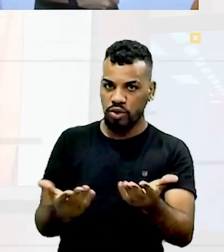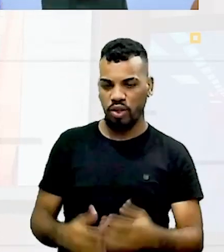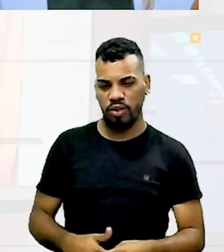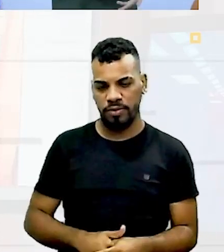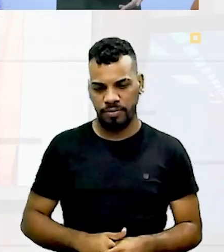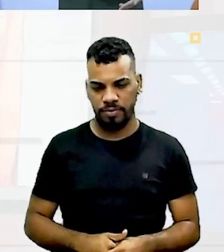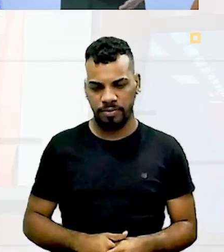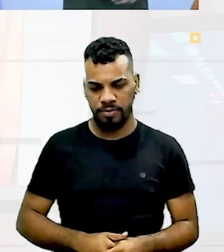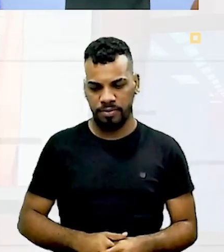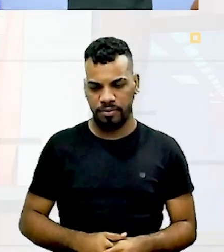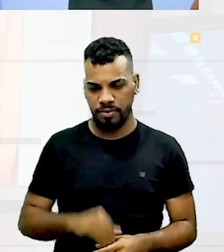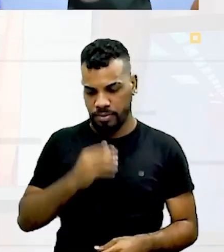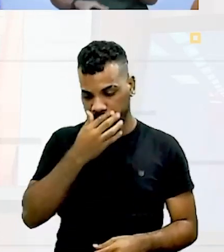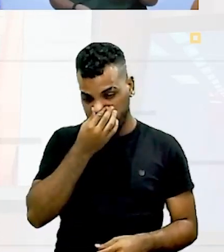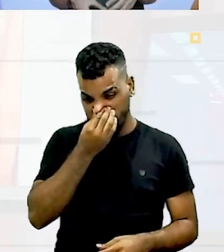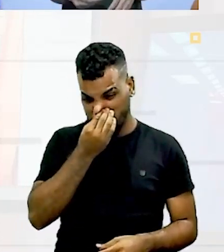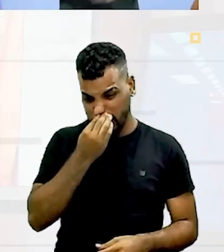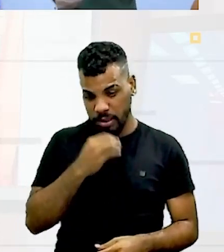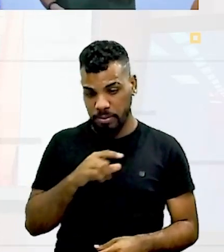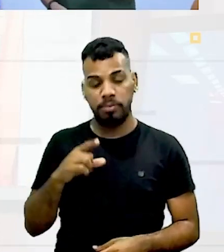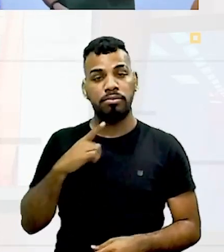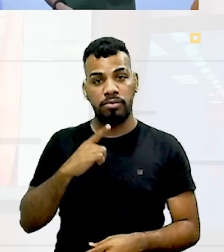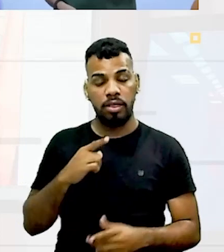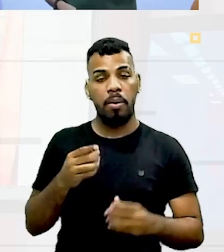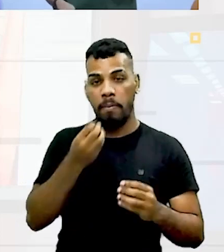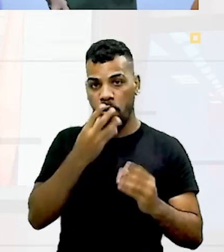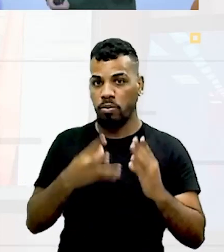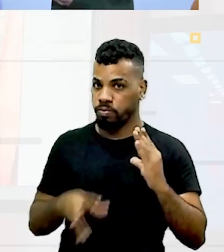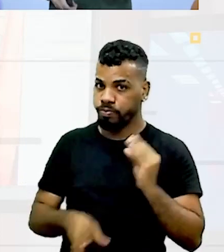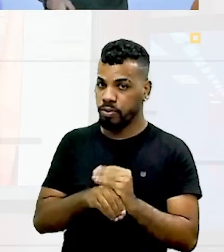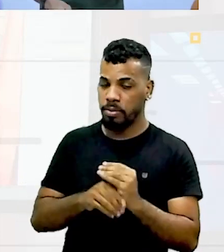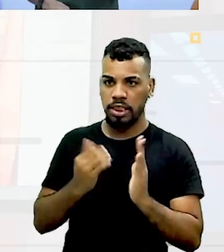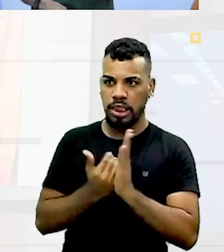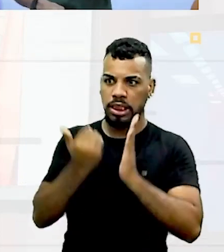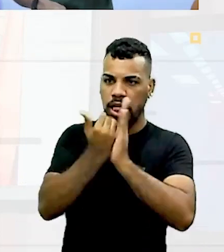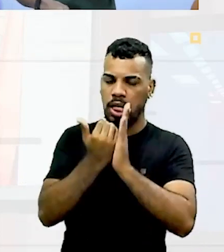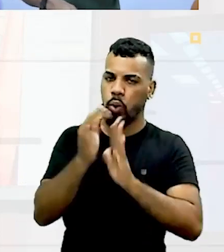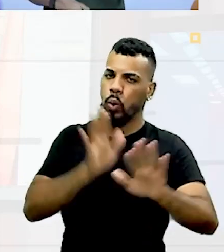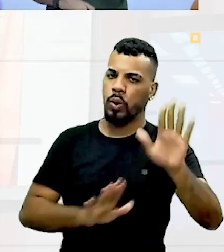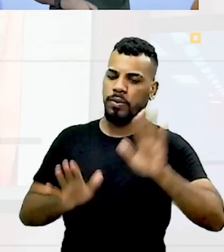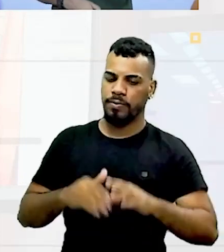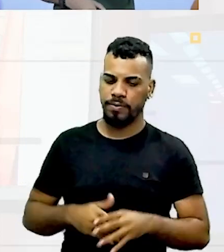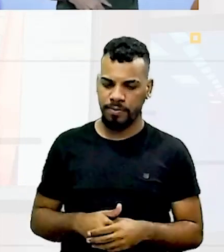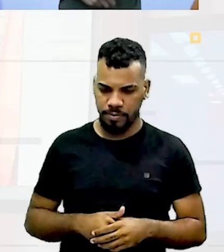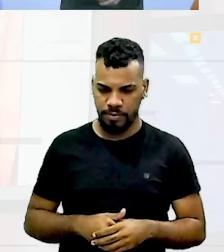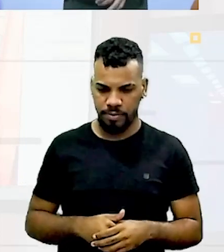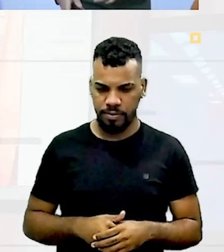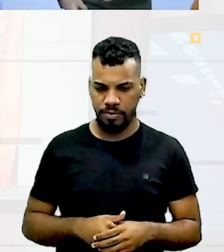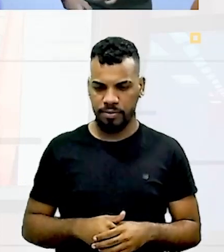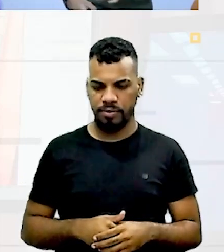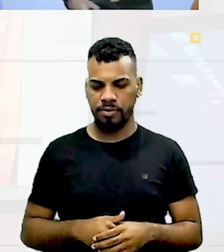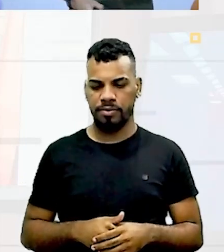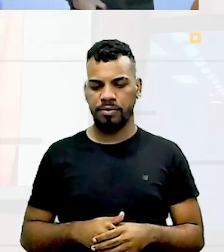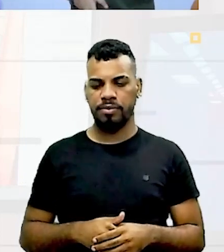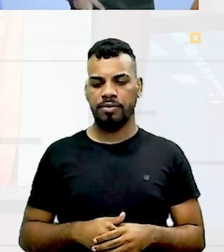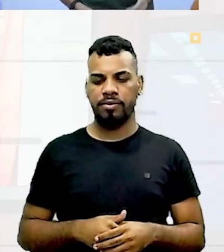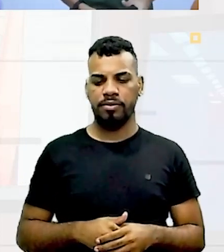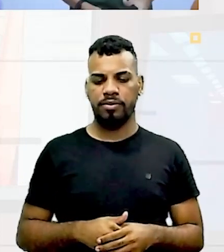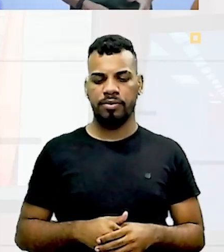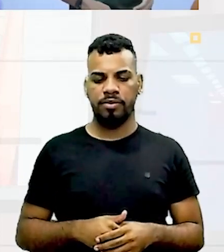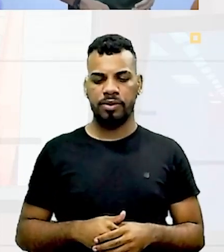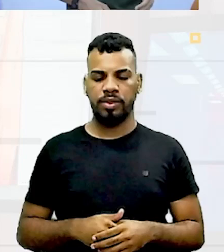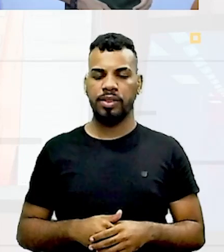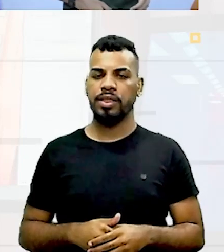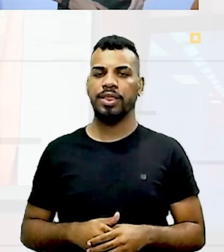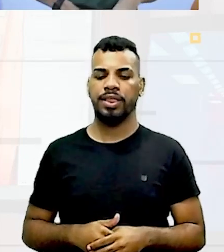ela é sempre bom implementar, mas sem exagerar demais. Porque geralmente eu vejo muita gente errando